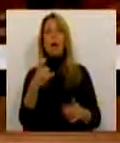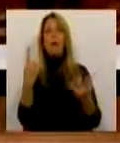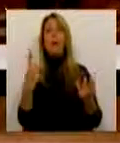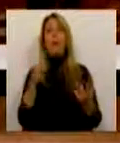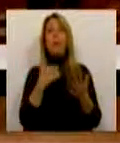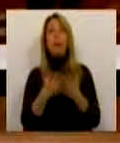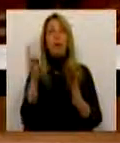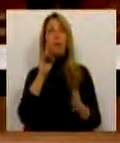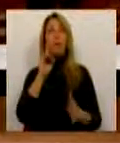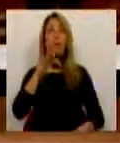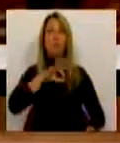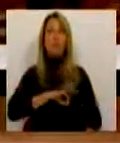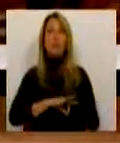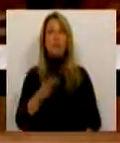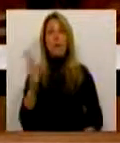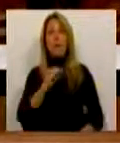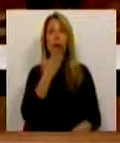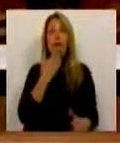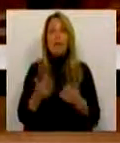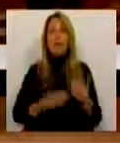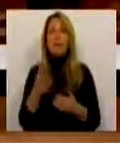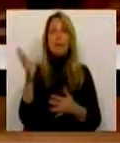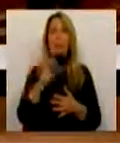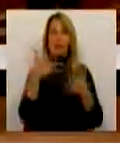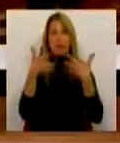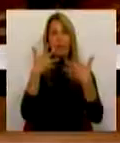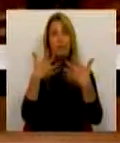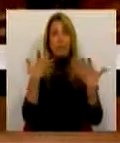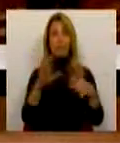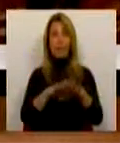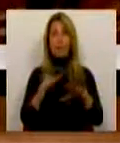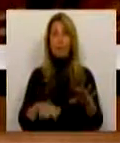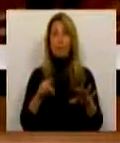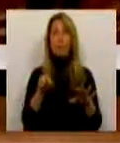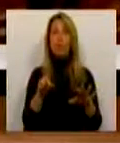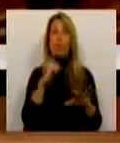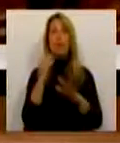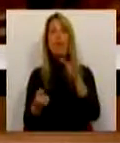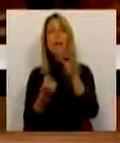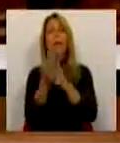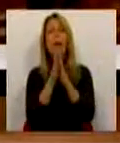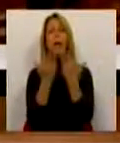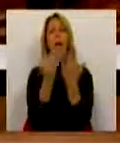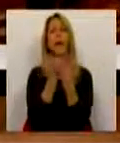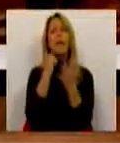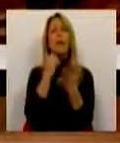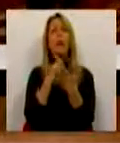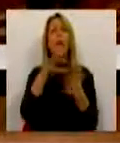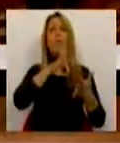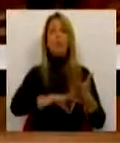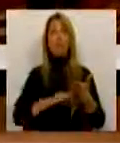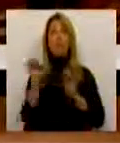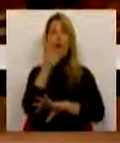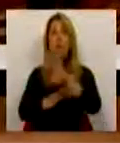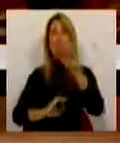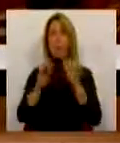qualificações profissionais mais eficiente e mais transparente. É por esta razão que é criada a Carteira Profissional Europeia, ainda em fase